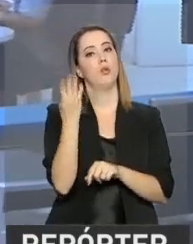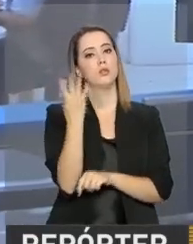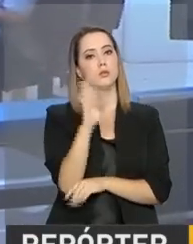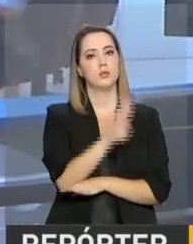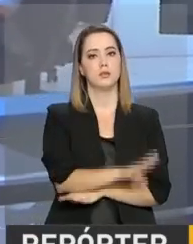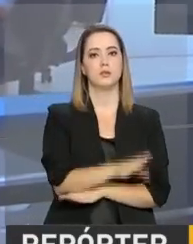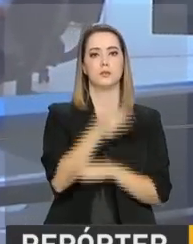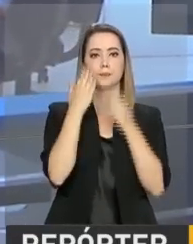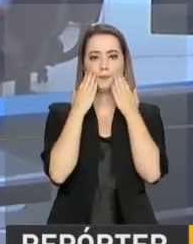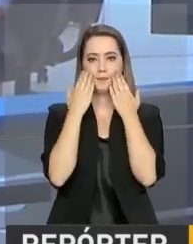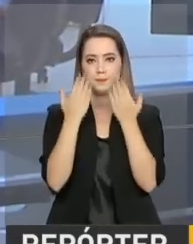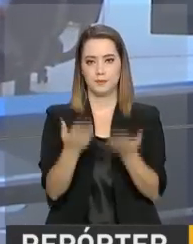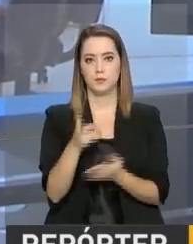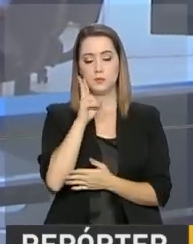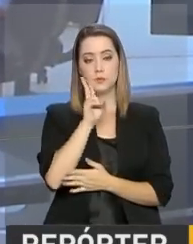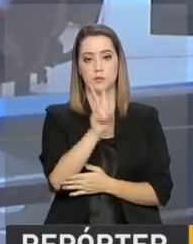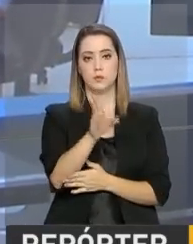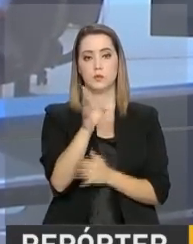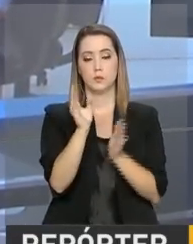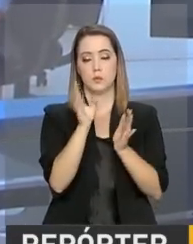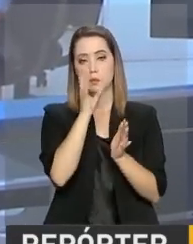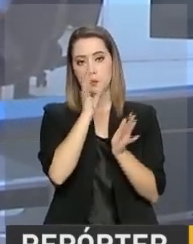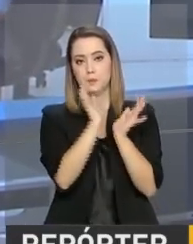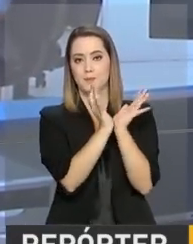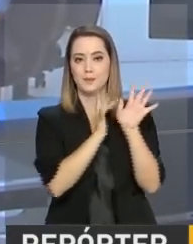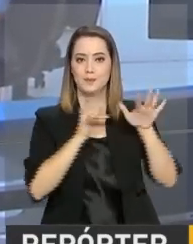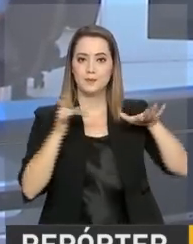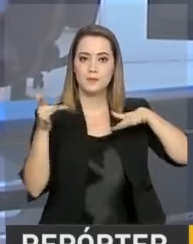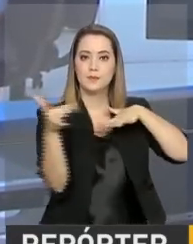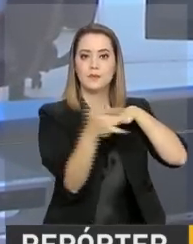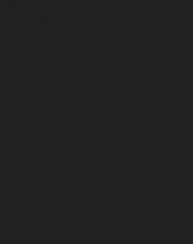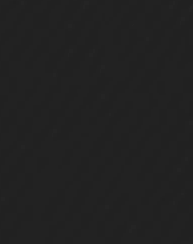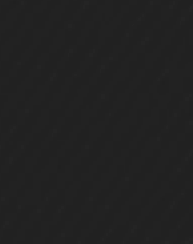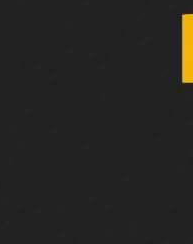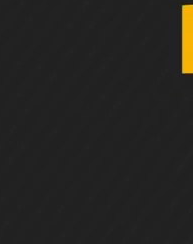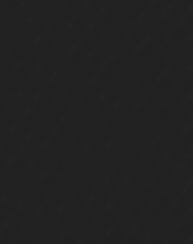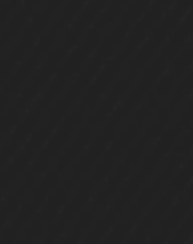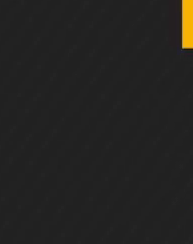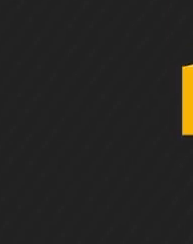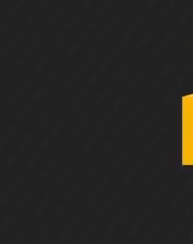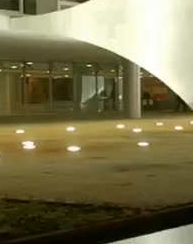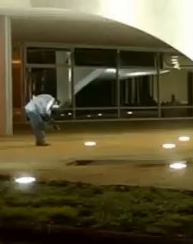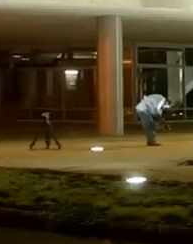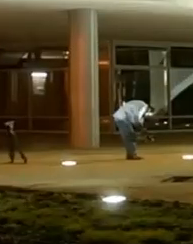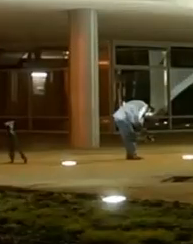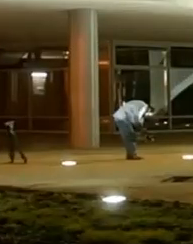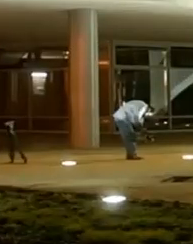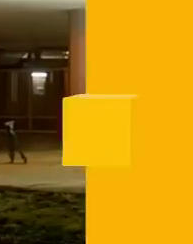4 da tarde, na próxima edição. Você pode acompanhar também as novidades pelas nossas redes sociais. Thank you.